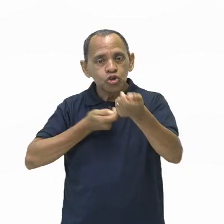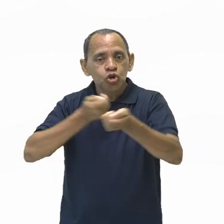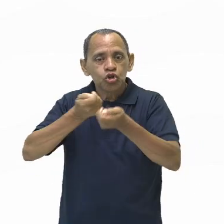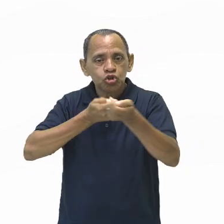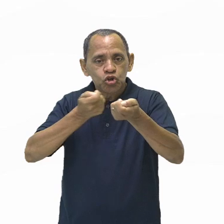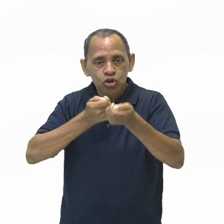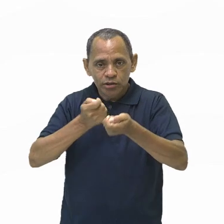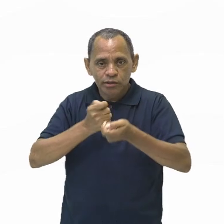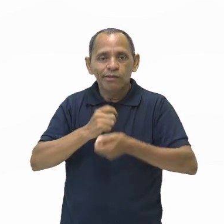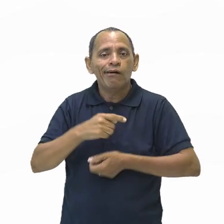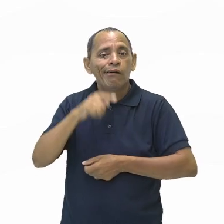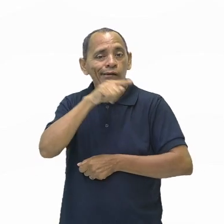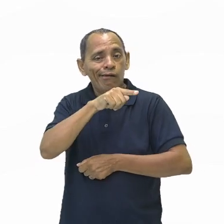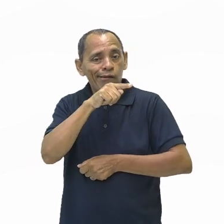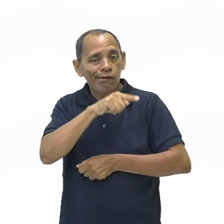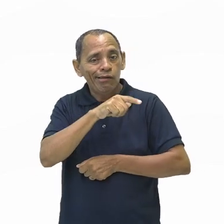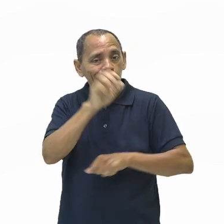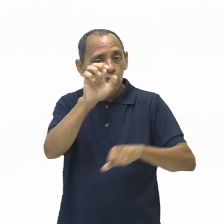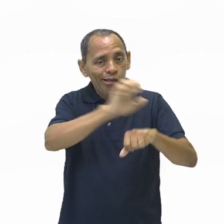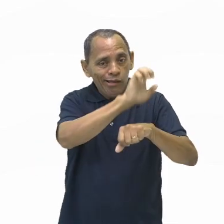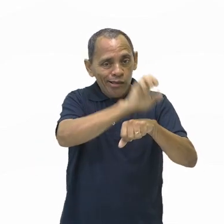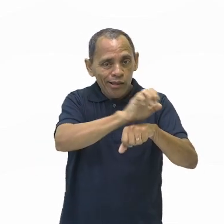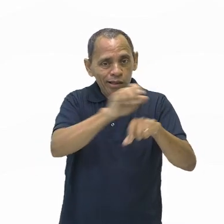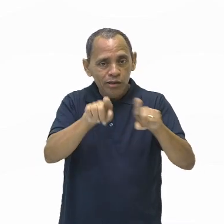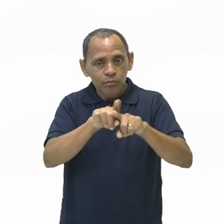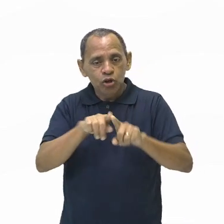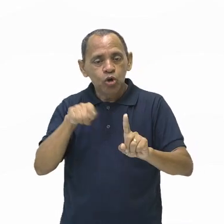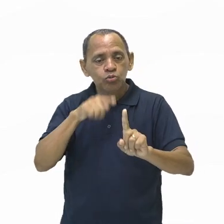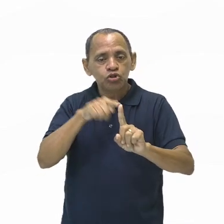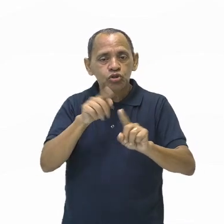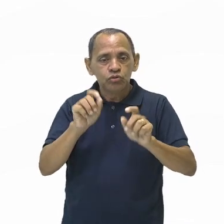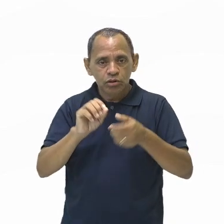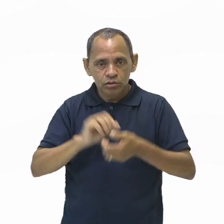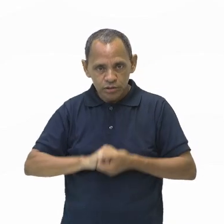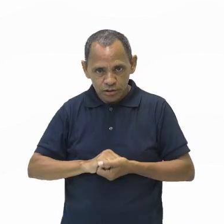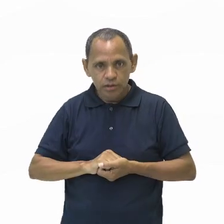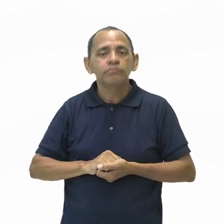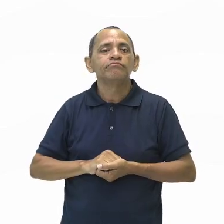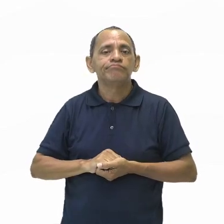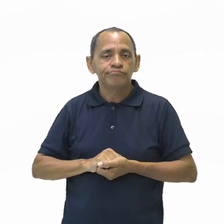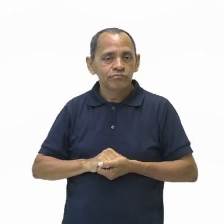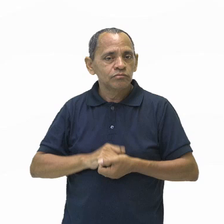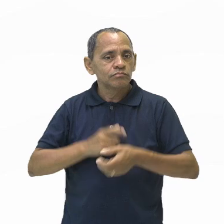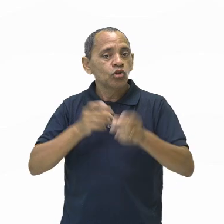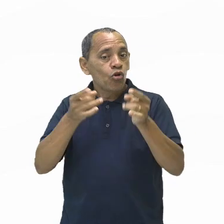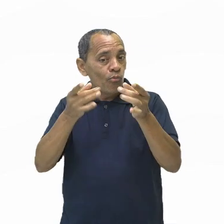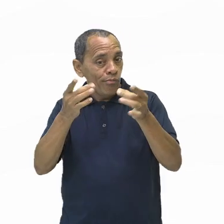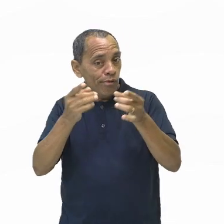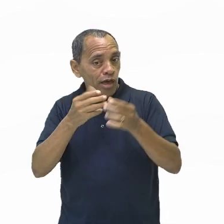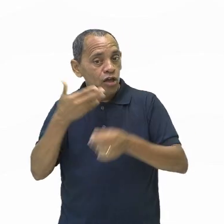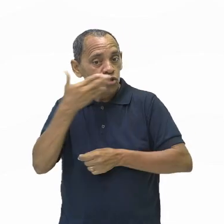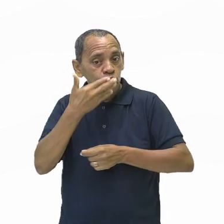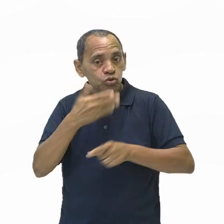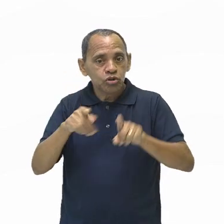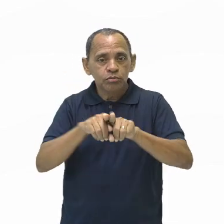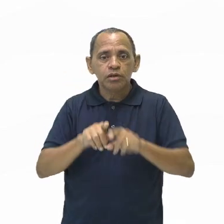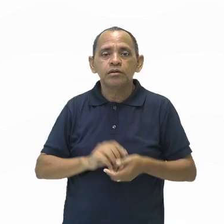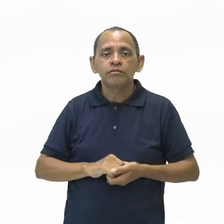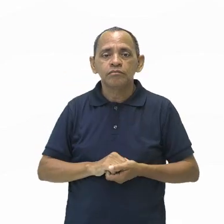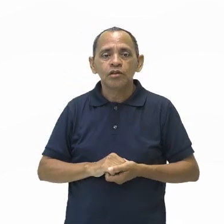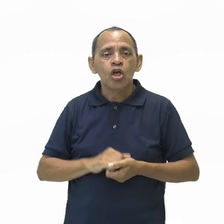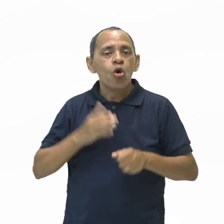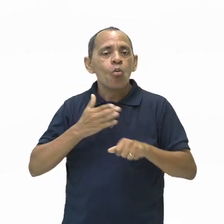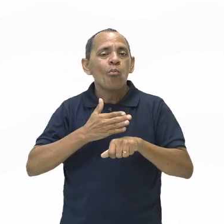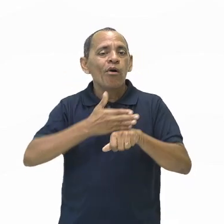Brasil colonial, com o objetivo de dominar o comércio de açúcar. Então, era uma